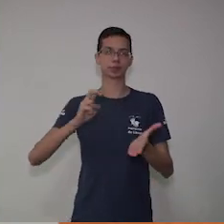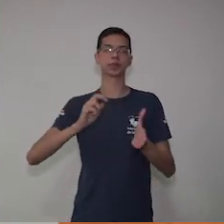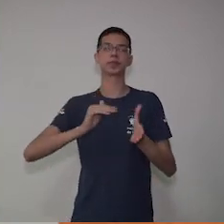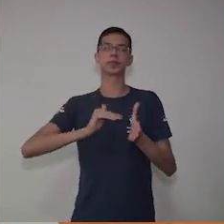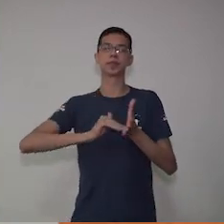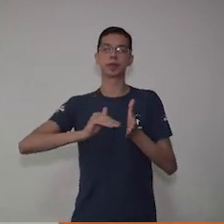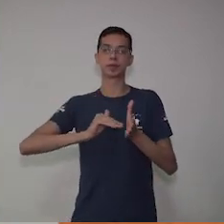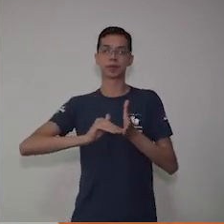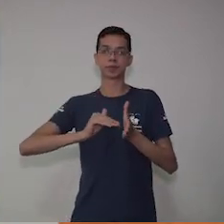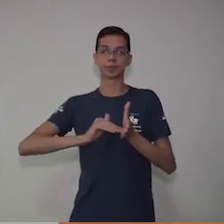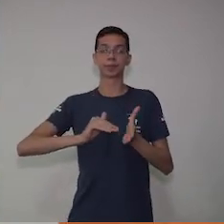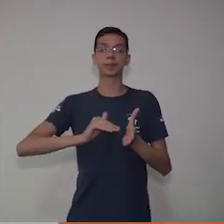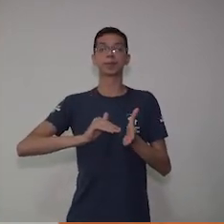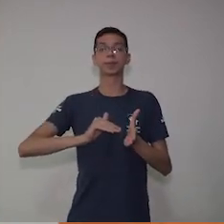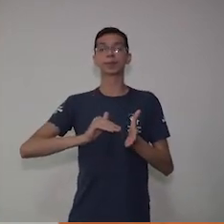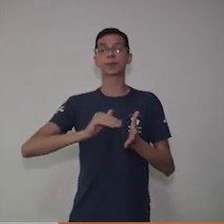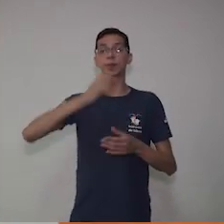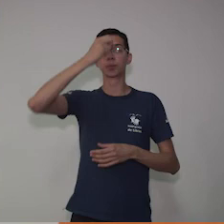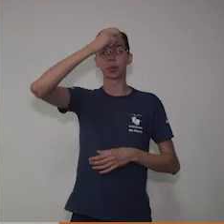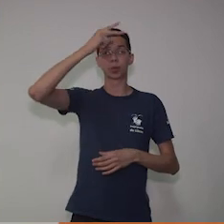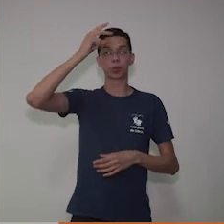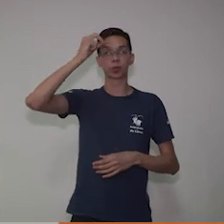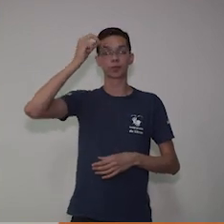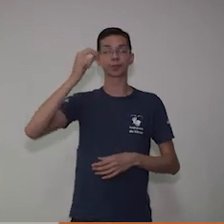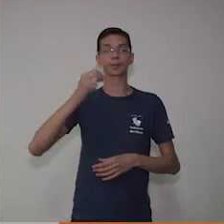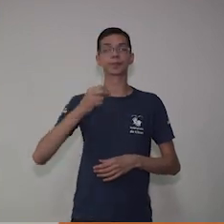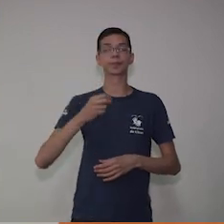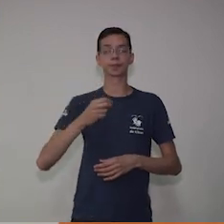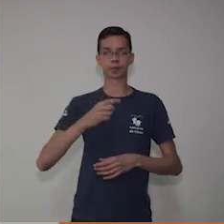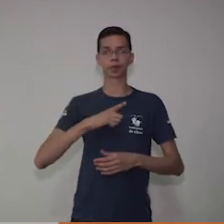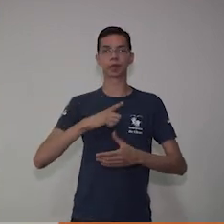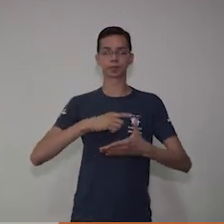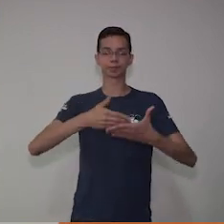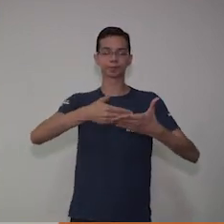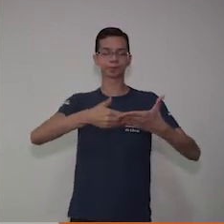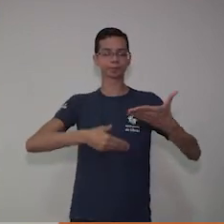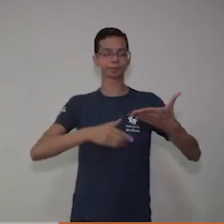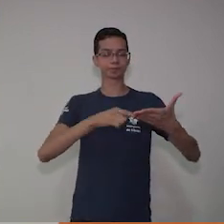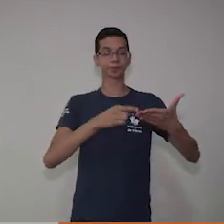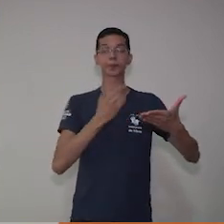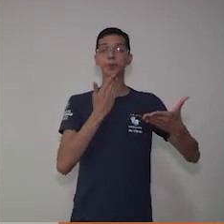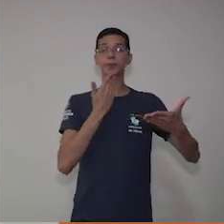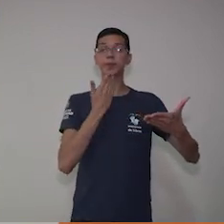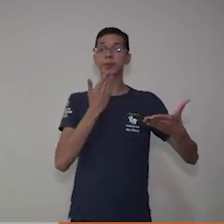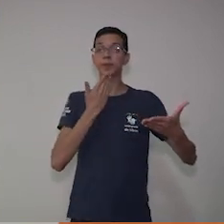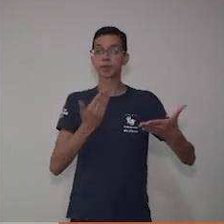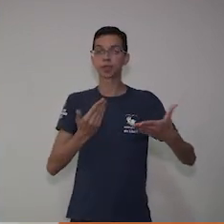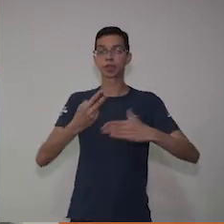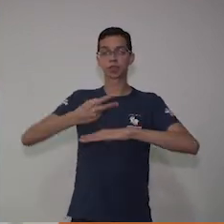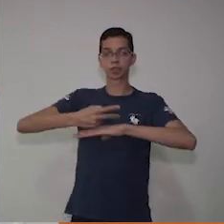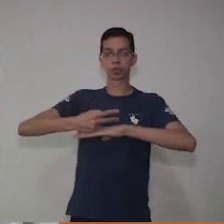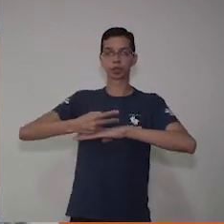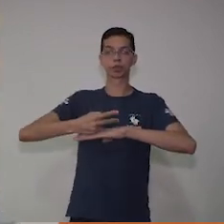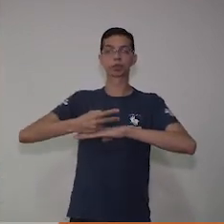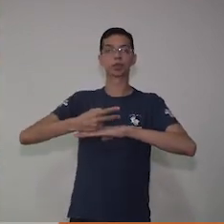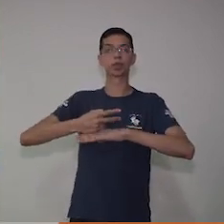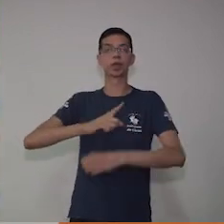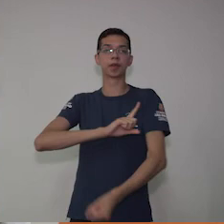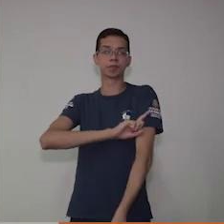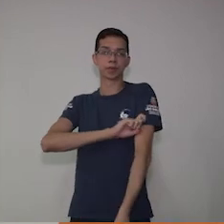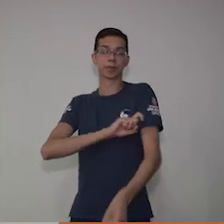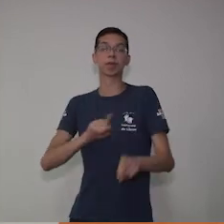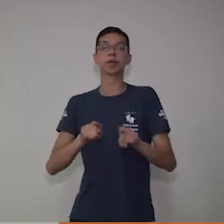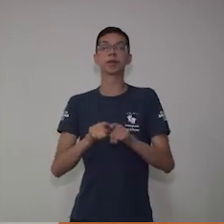Municipal, na sua regulação, recebe os pedidos de internação de enfermaria e também de UTI, e ao longo do dia